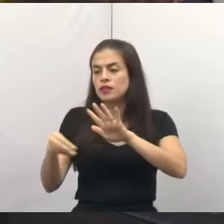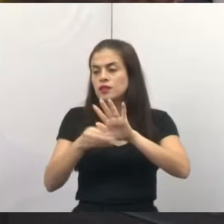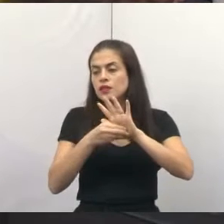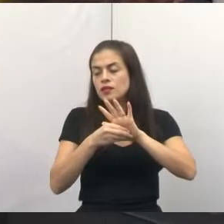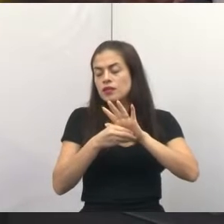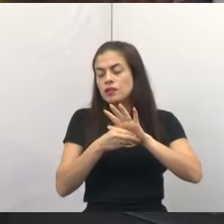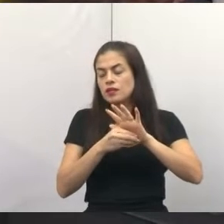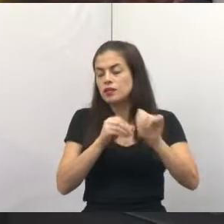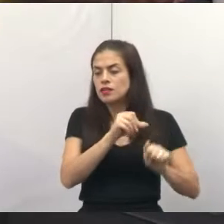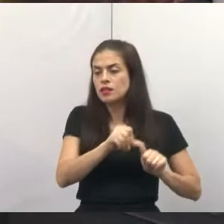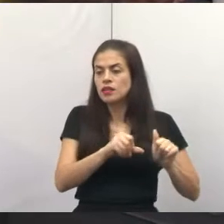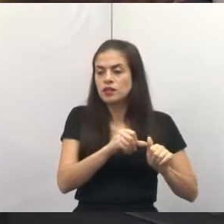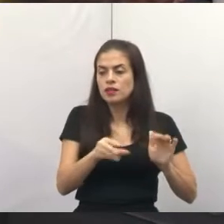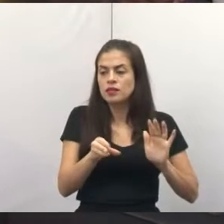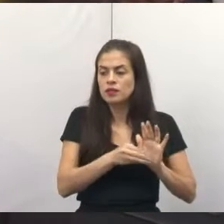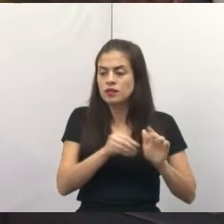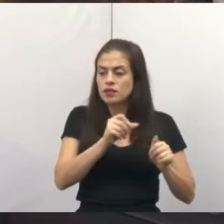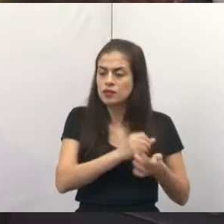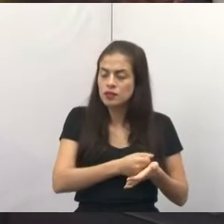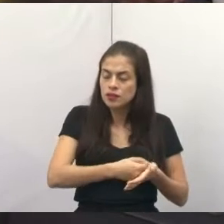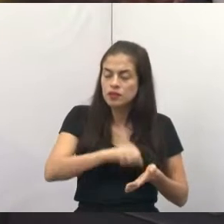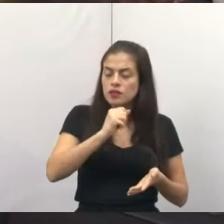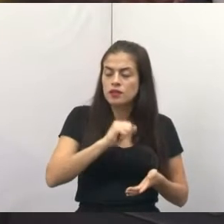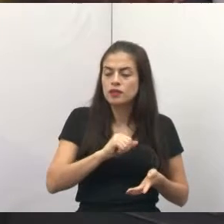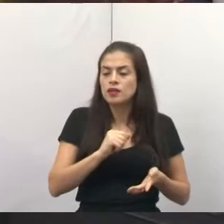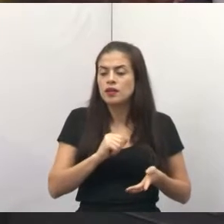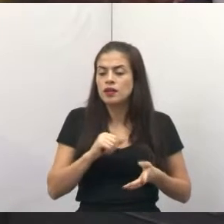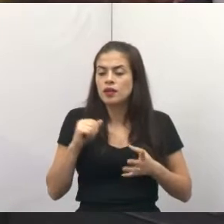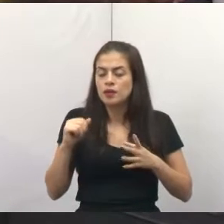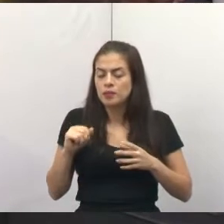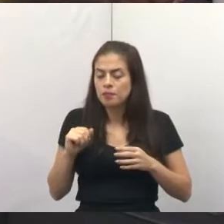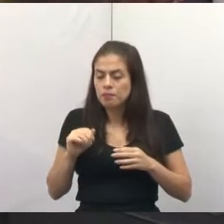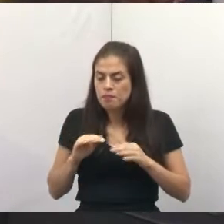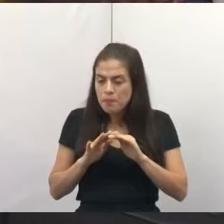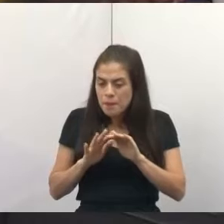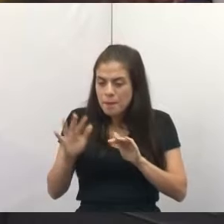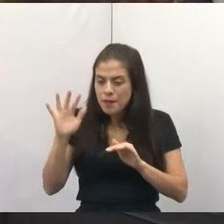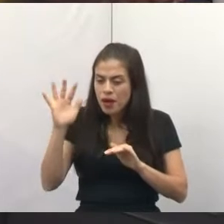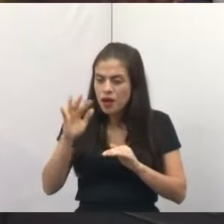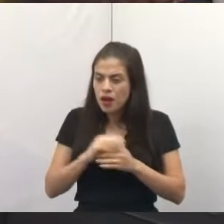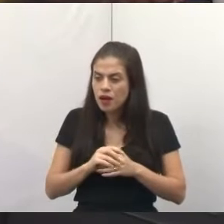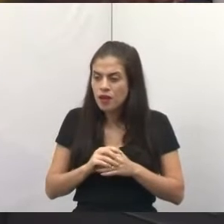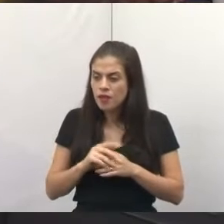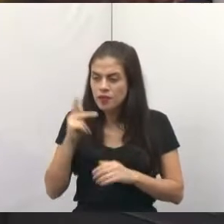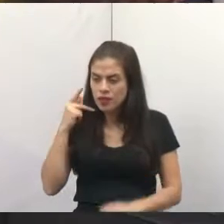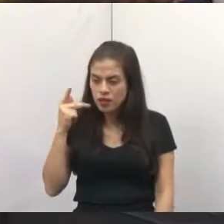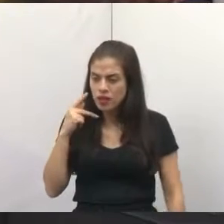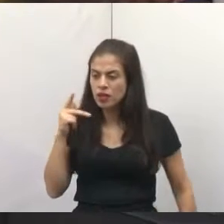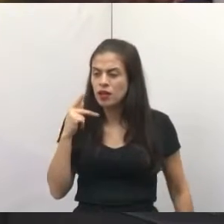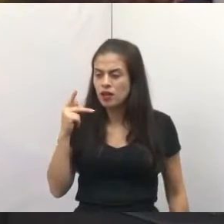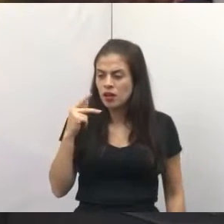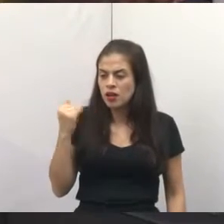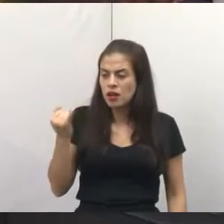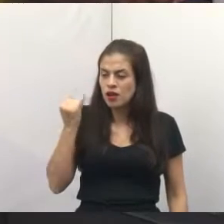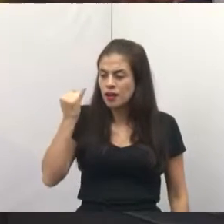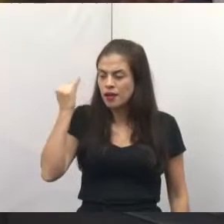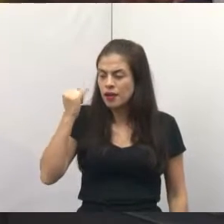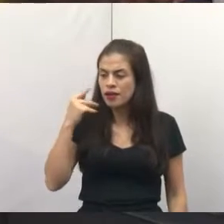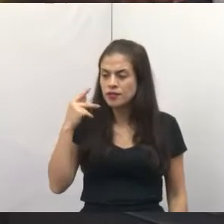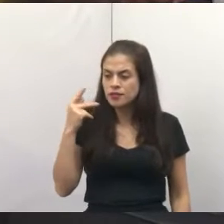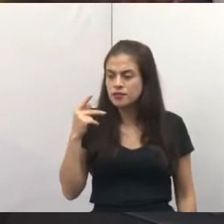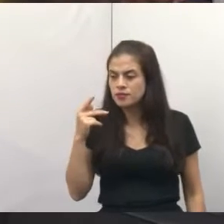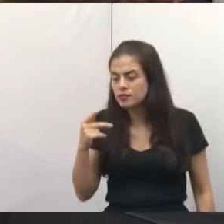e substitutivos forem assinados pela maioria absoluta dos membros do legislativos. Vereadores, principalmente o vereador Luiz Flávio, eu